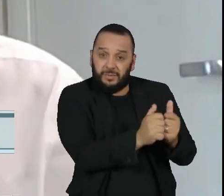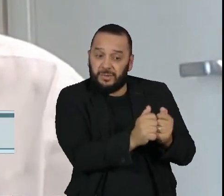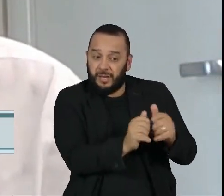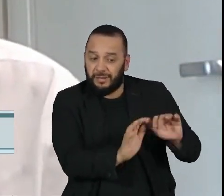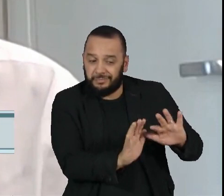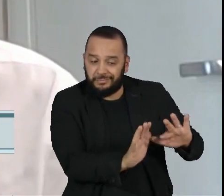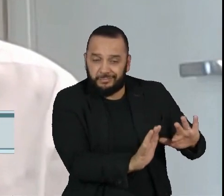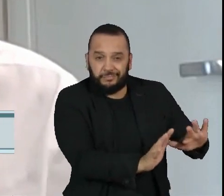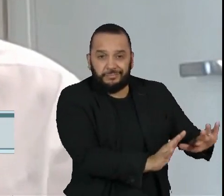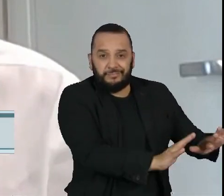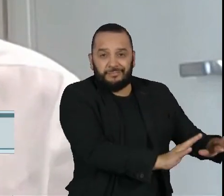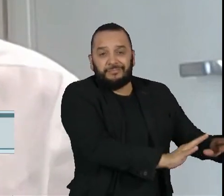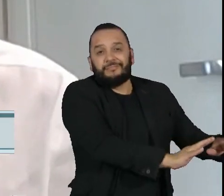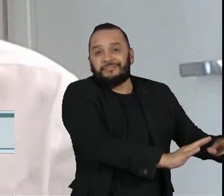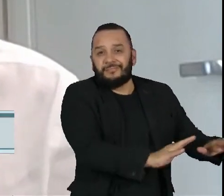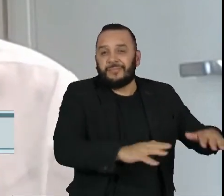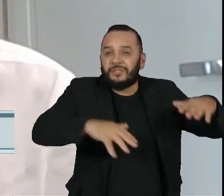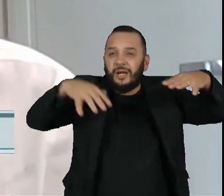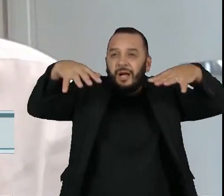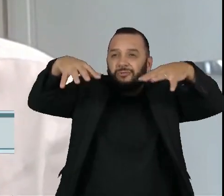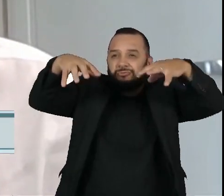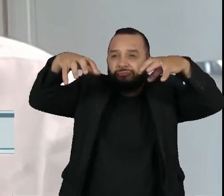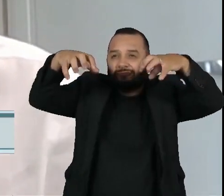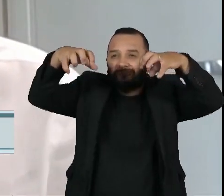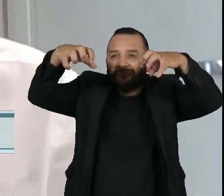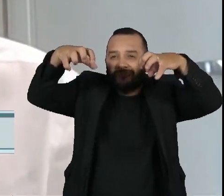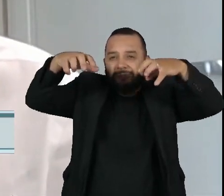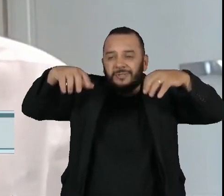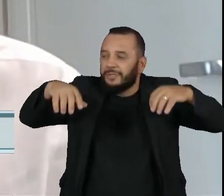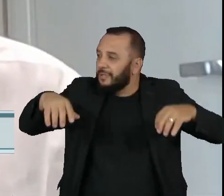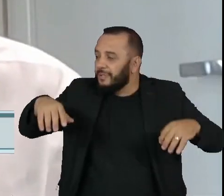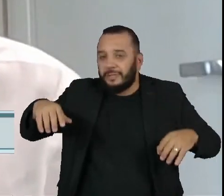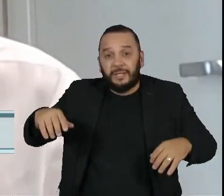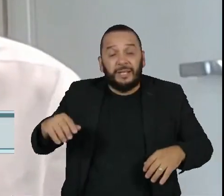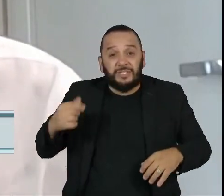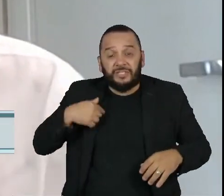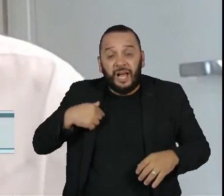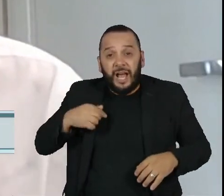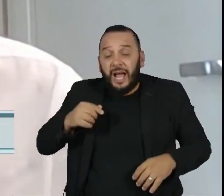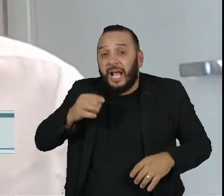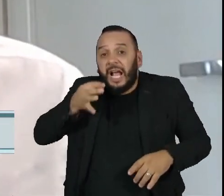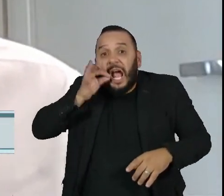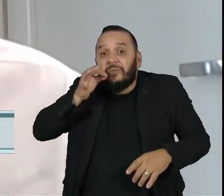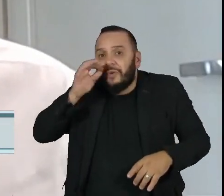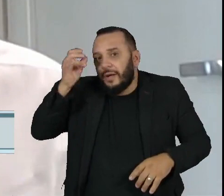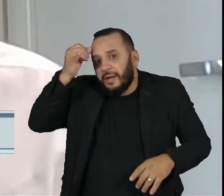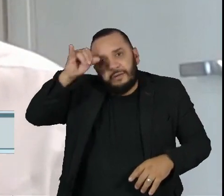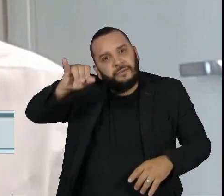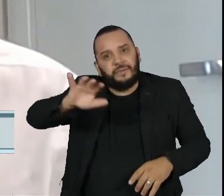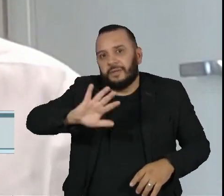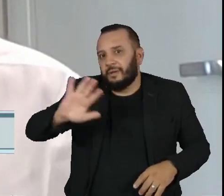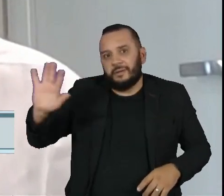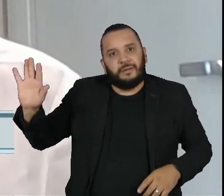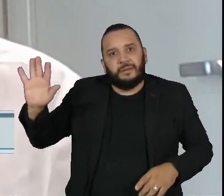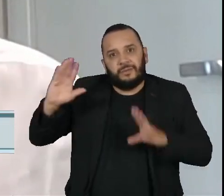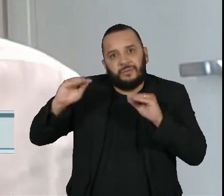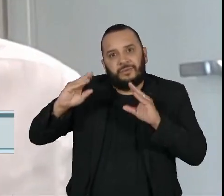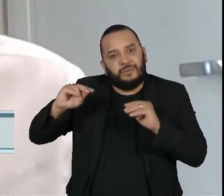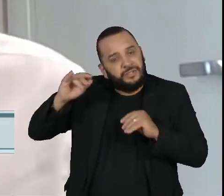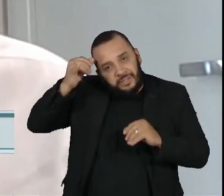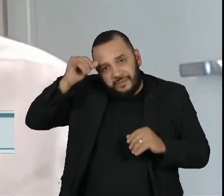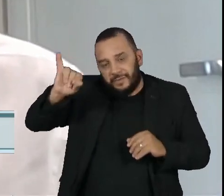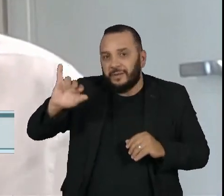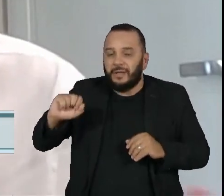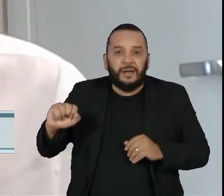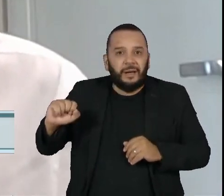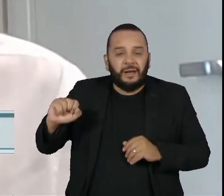possível, devo diminuir as luzes da casa, devo evitar bebidas com cafeína pelo menos umas 3 ou 4 horas antes de dormir, se,